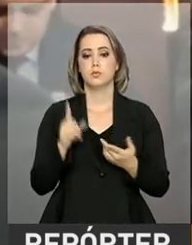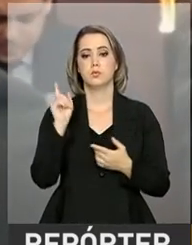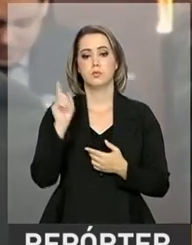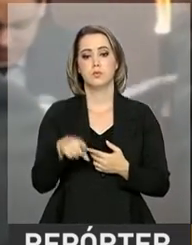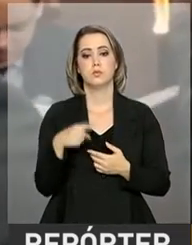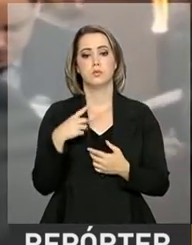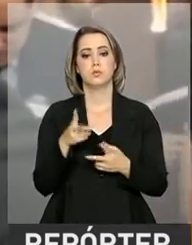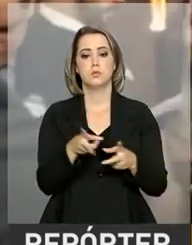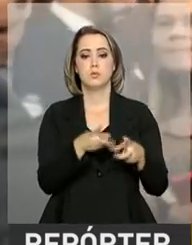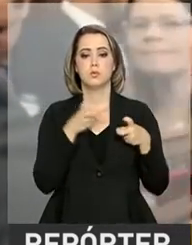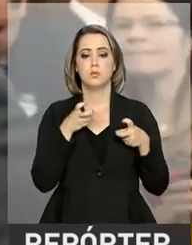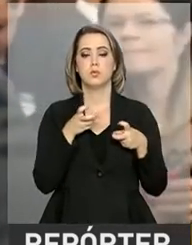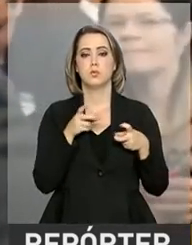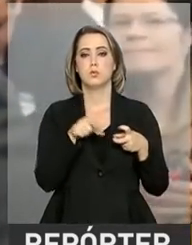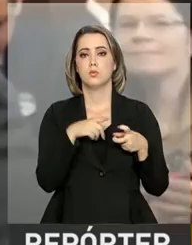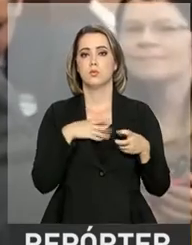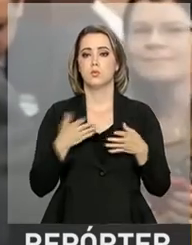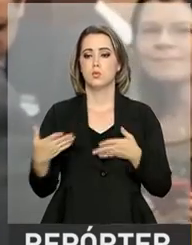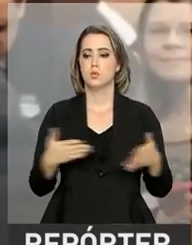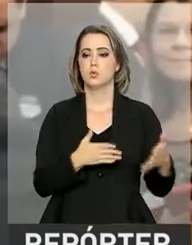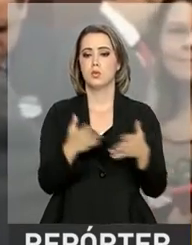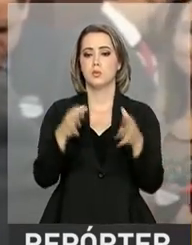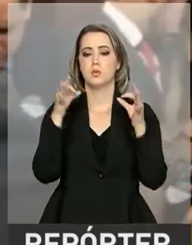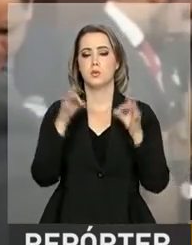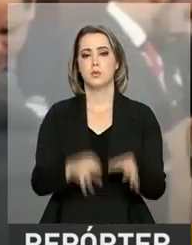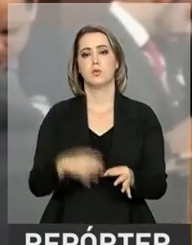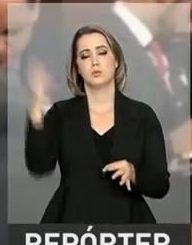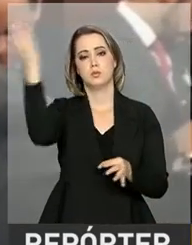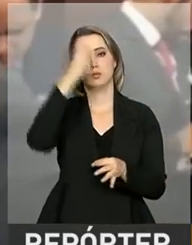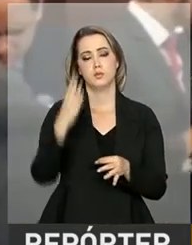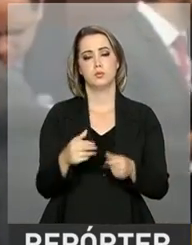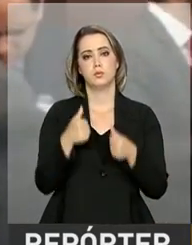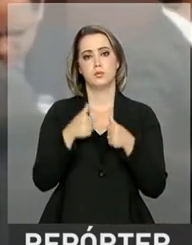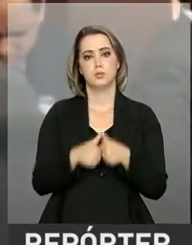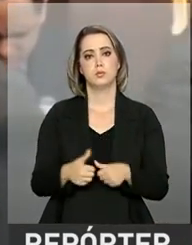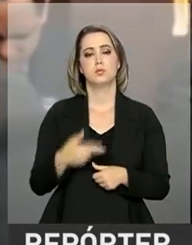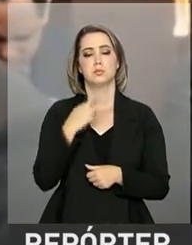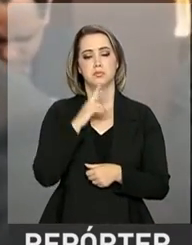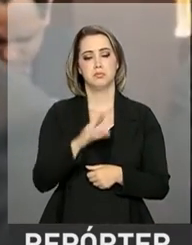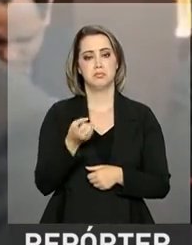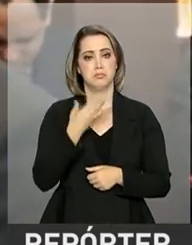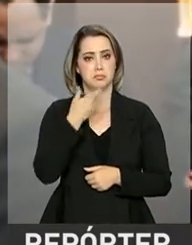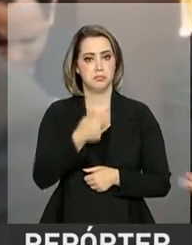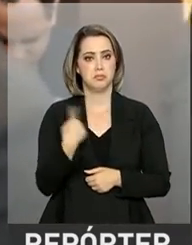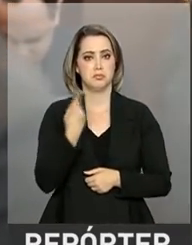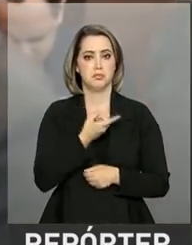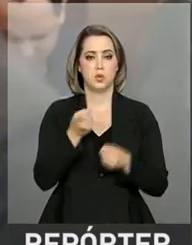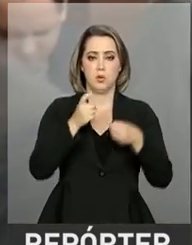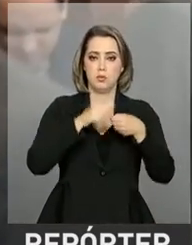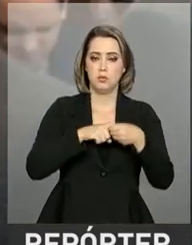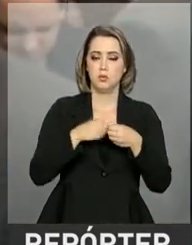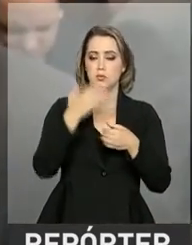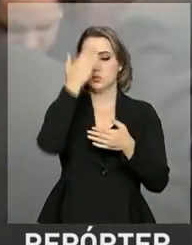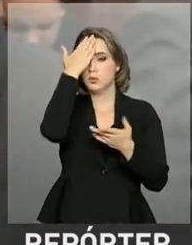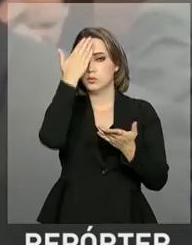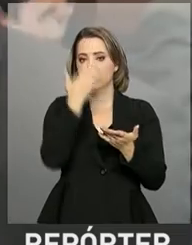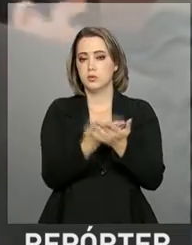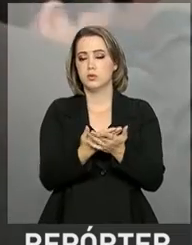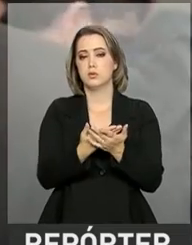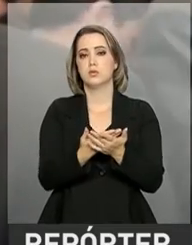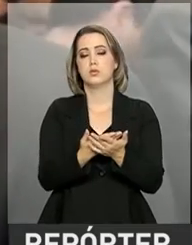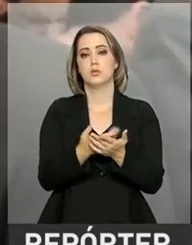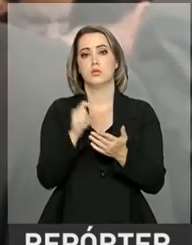pedido de colocar o brasil o livro narrando o resultato de estabeleceu a confiança